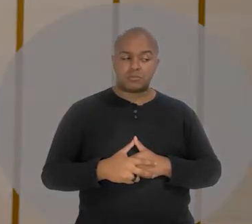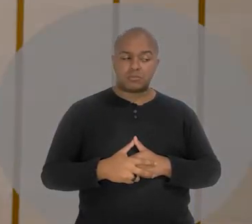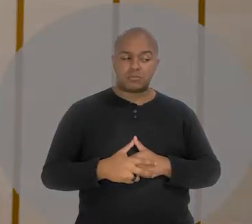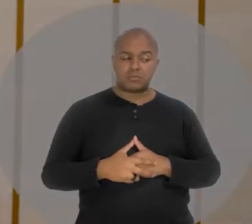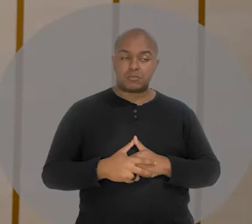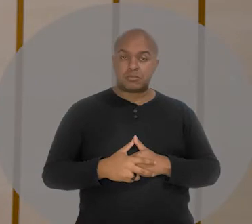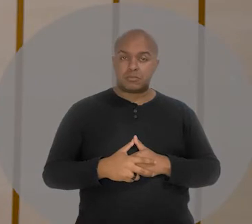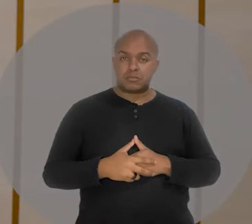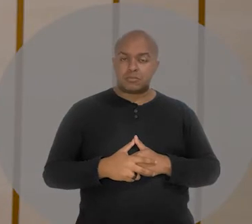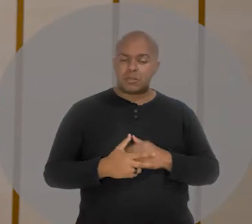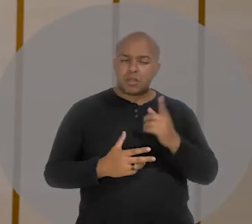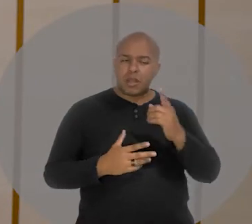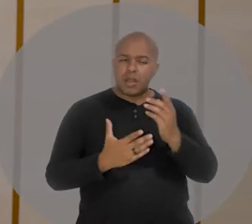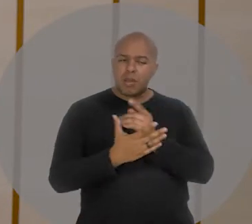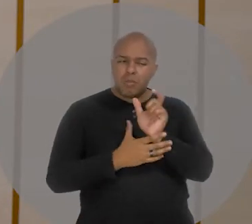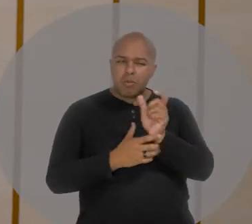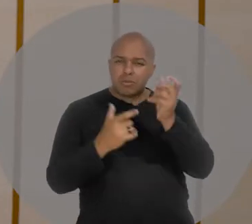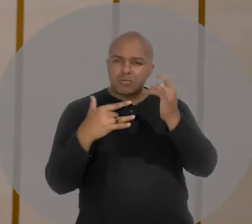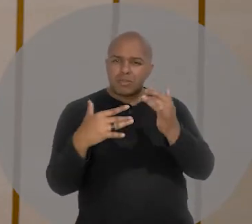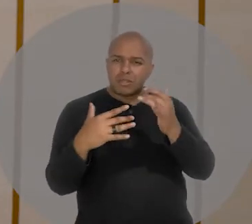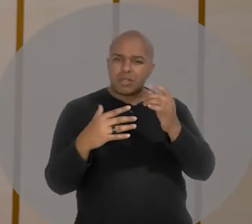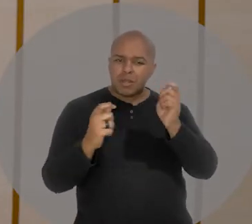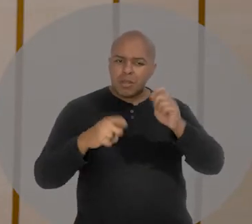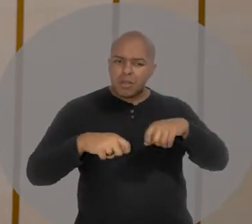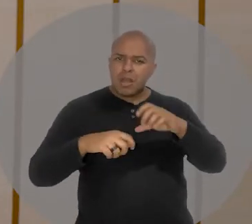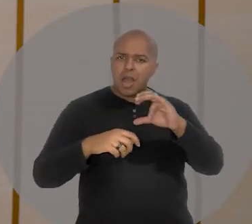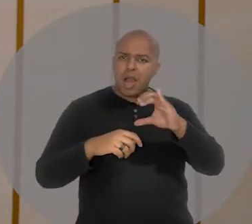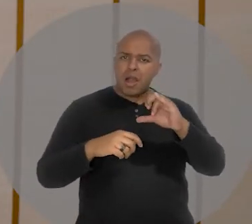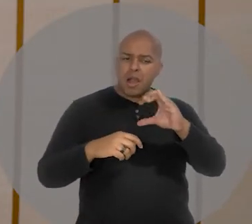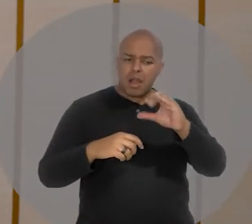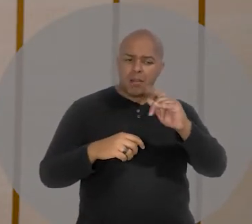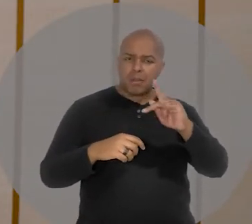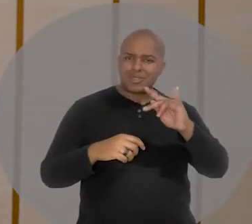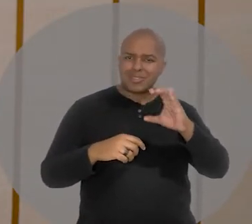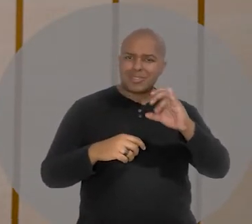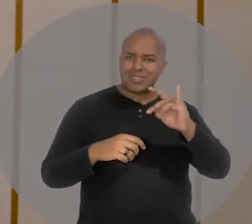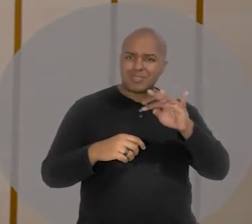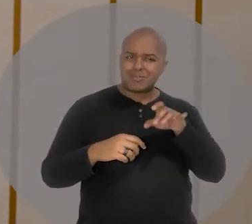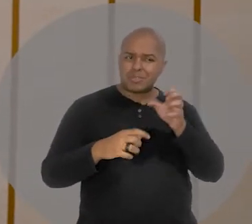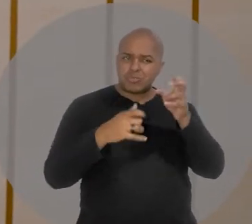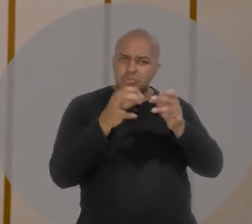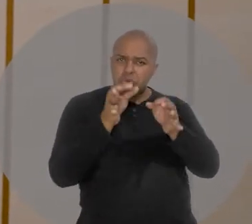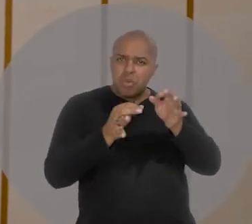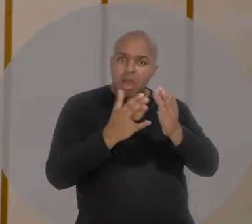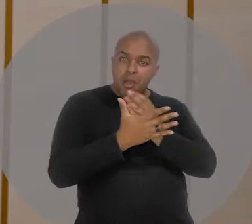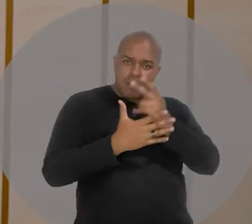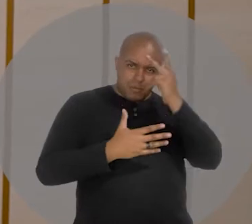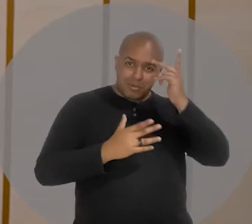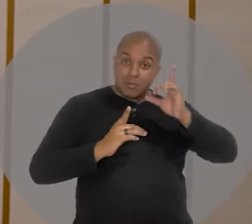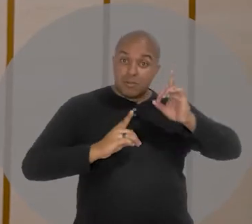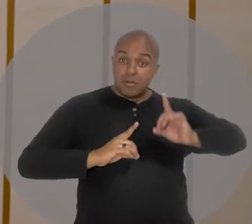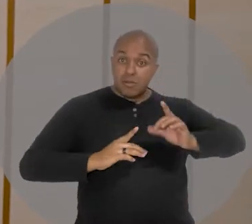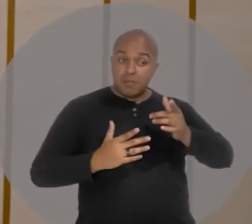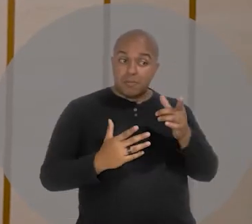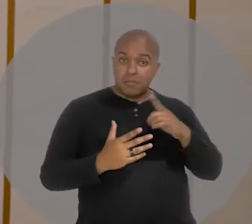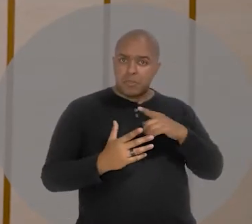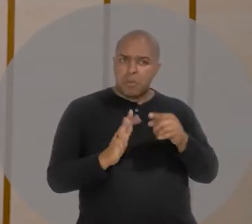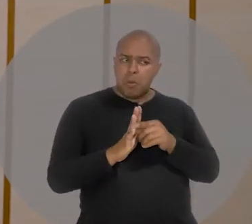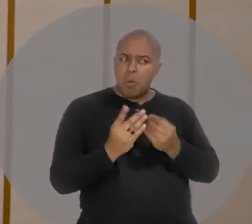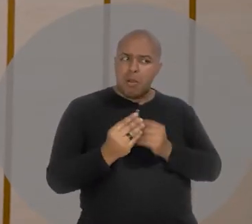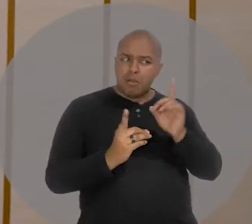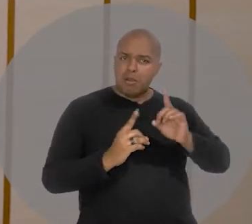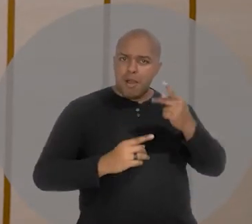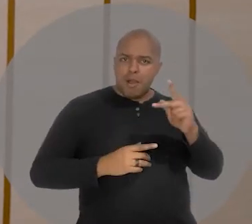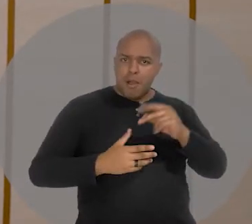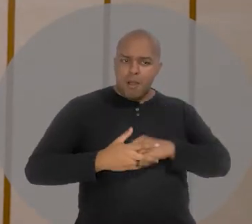Em poucas palavras, o capacitismo é você subjugar uma pessoa com deficiência pela deficiência dela,